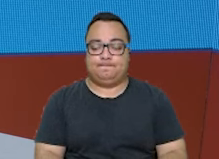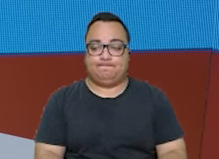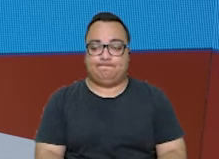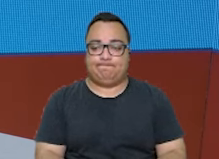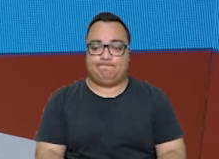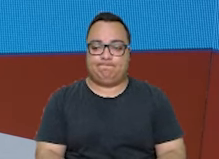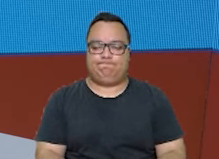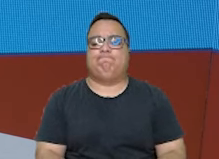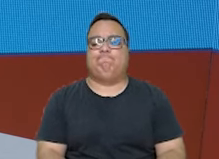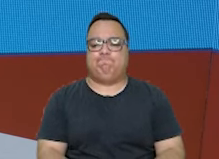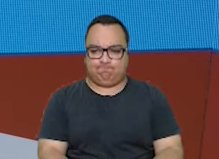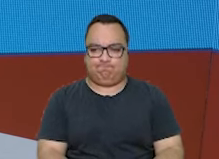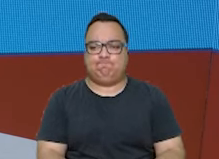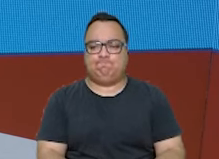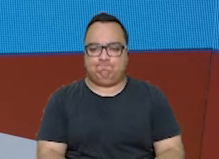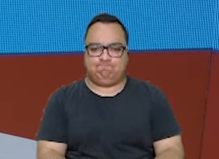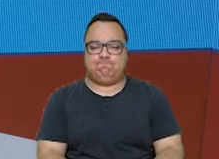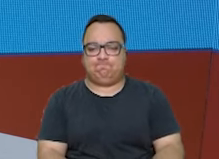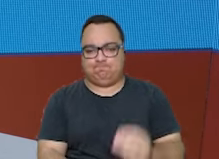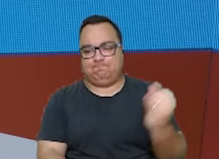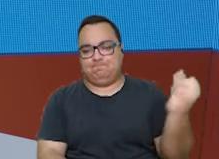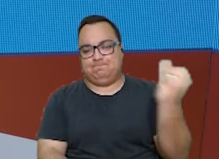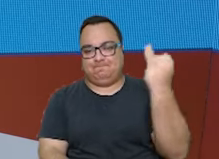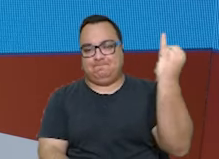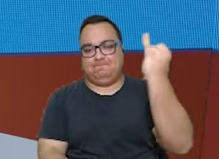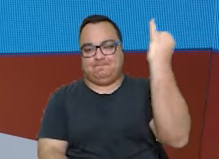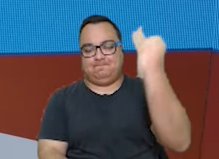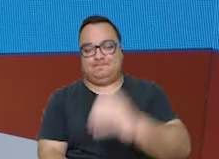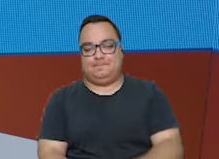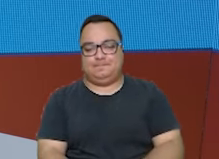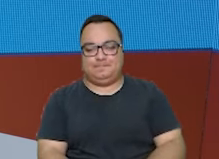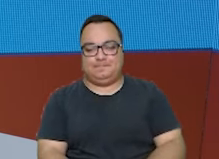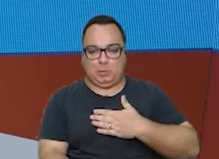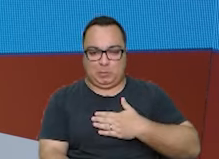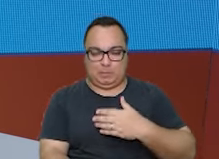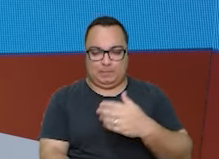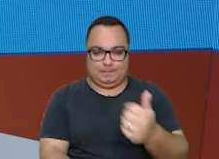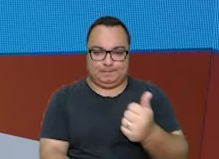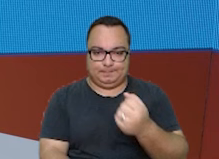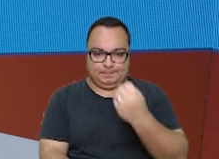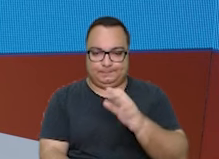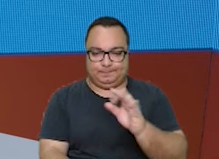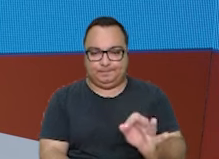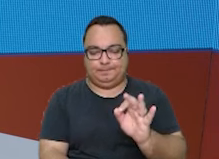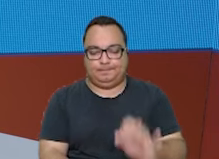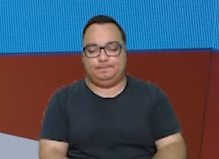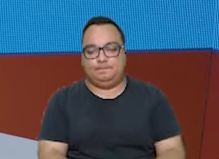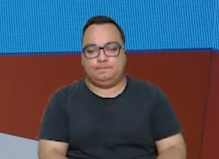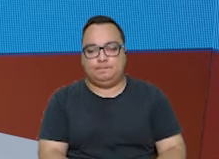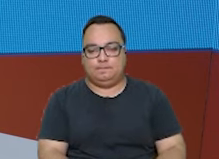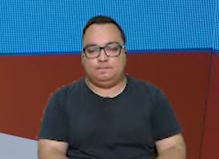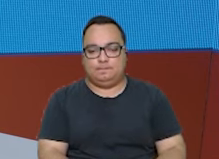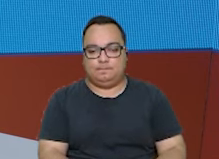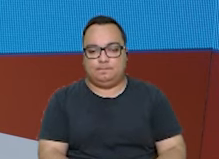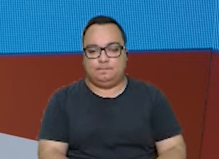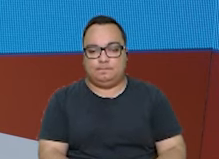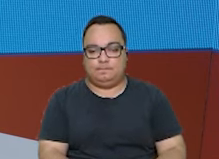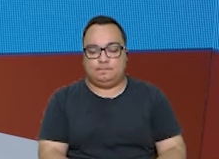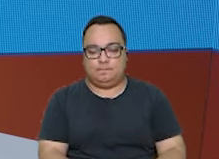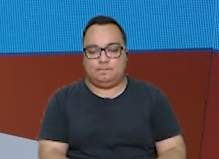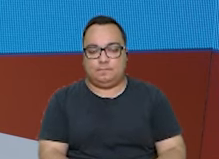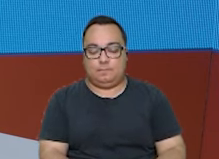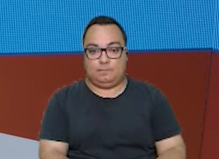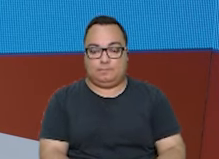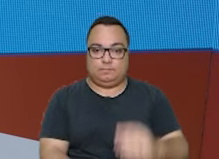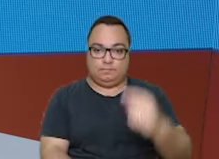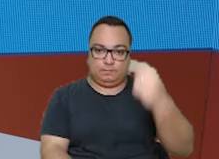né que que você acha fal importante também gosta é com certeza e até porque eh a gente tem que lembrar que